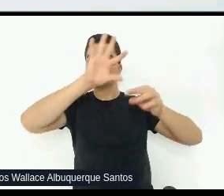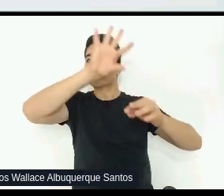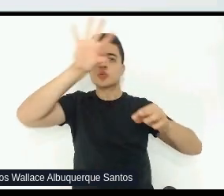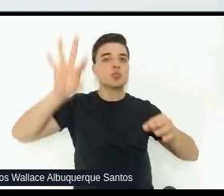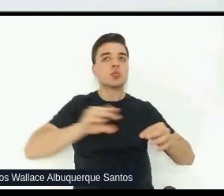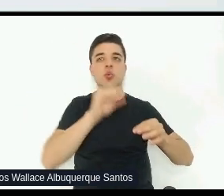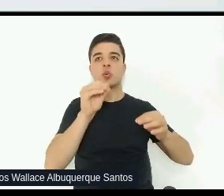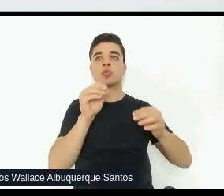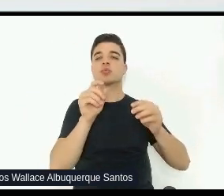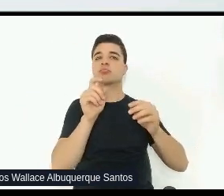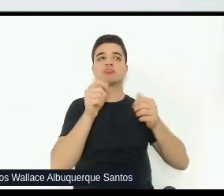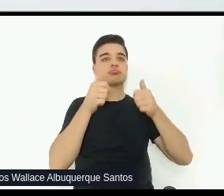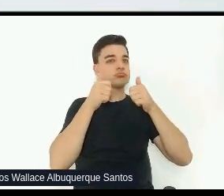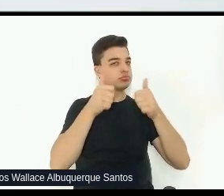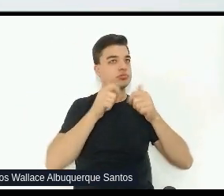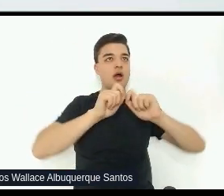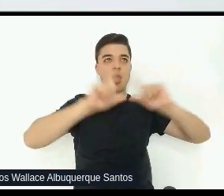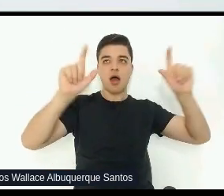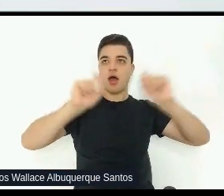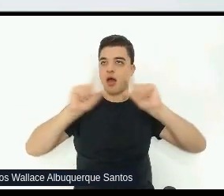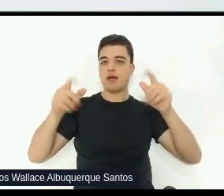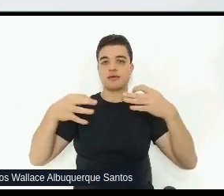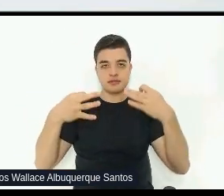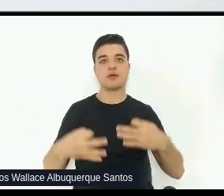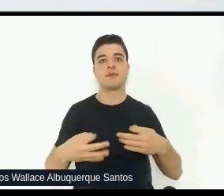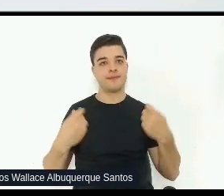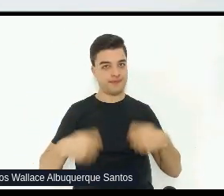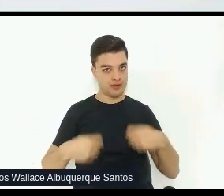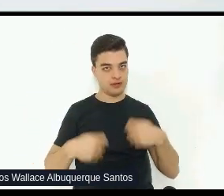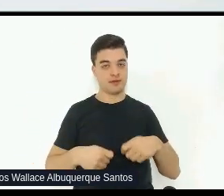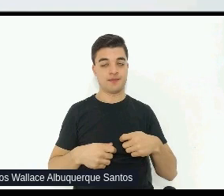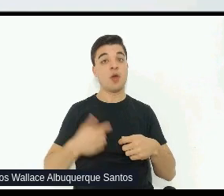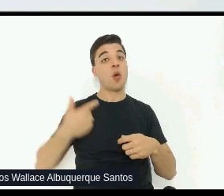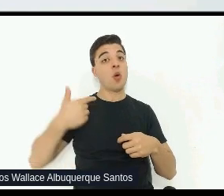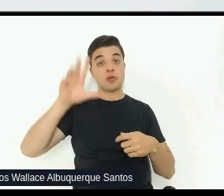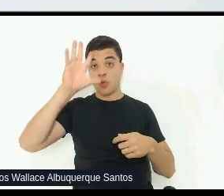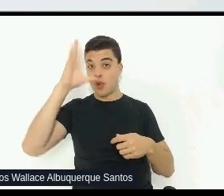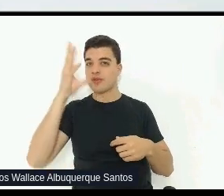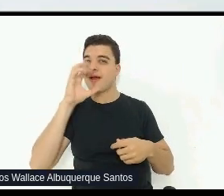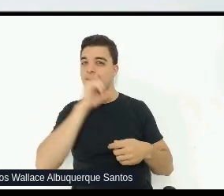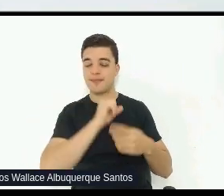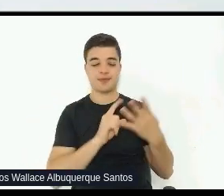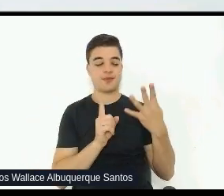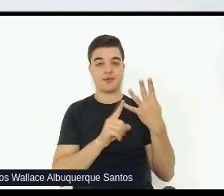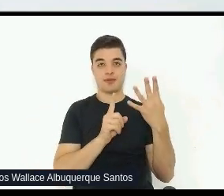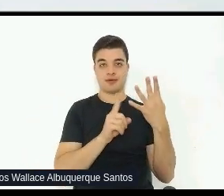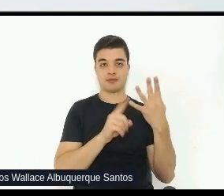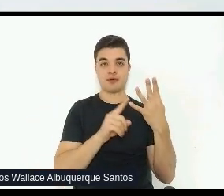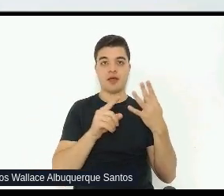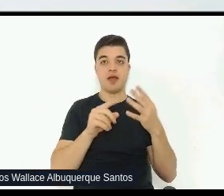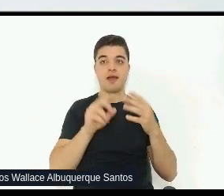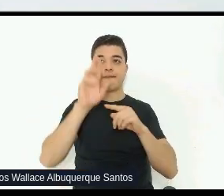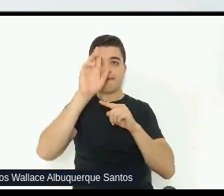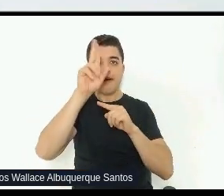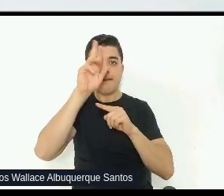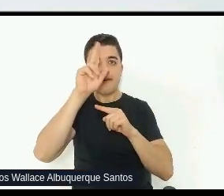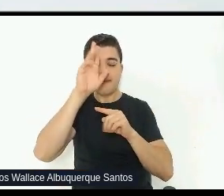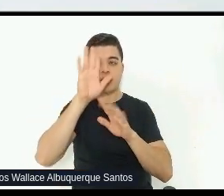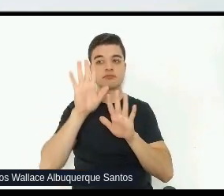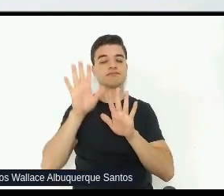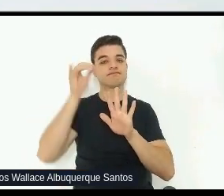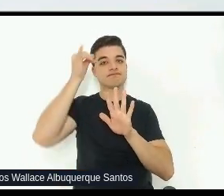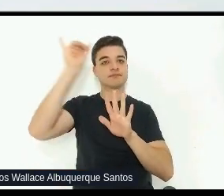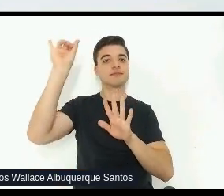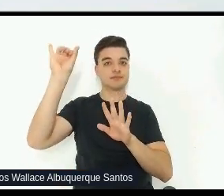a navegação. O quarto é a prevenção de erros. Né? Então, a gente precisa, acho que uma das coisas mais